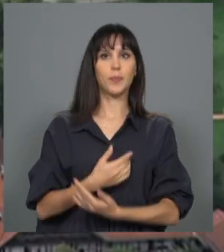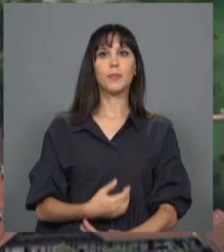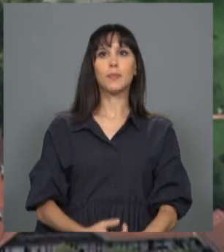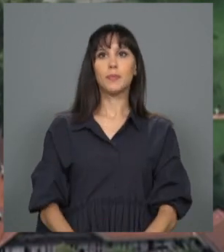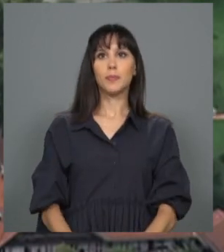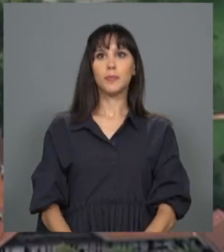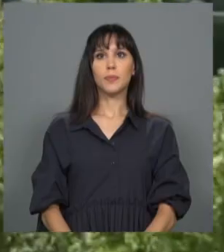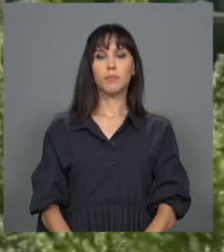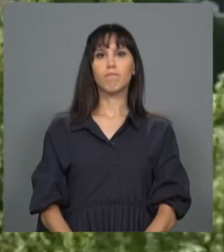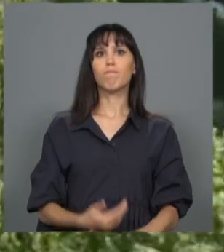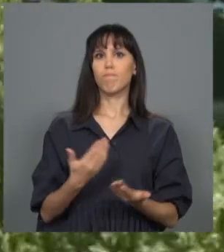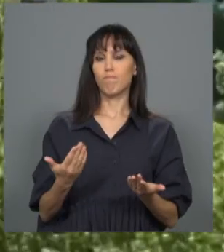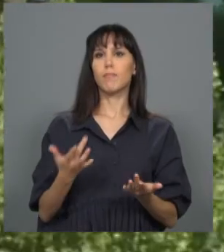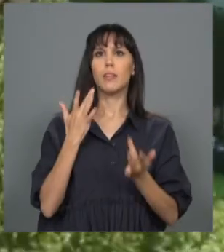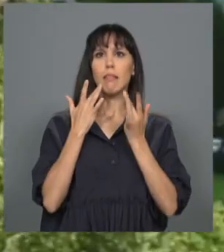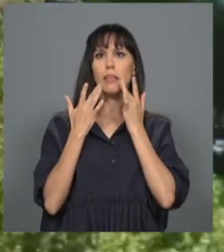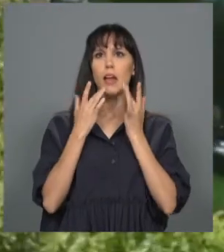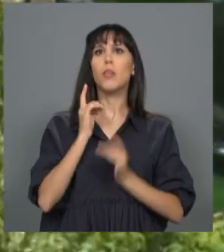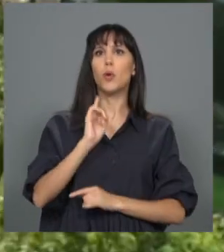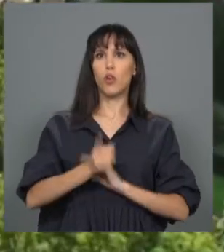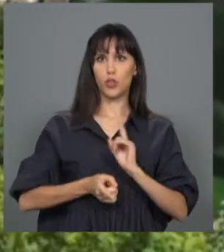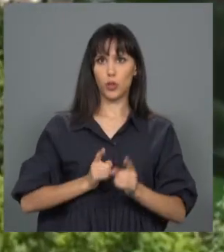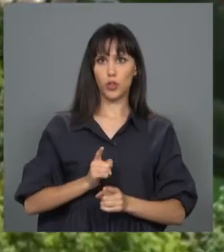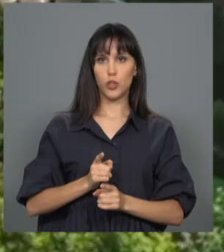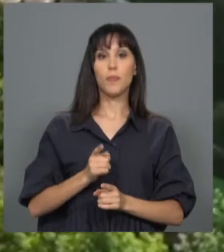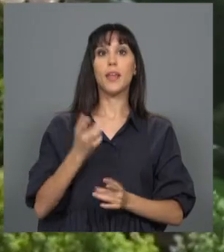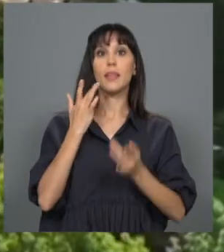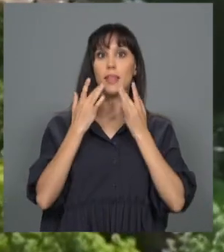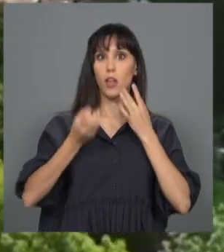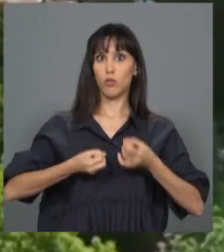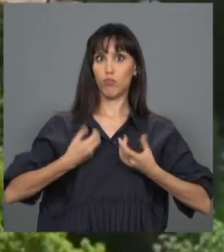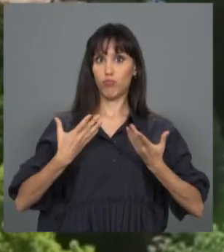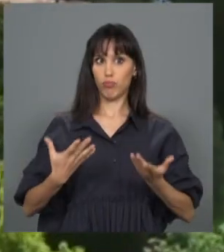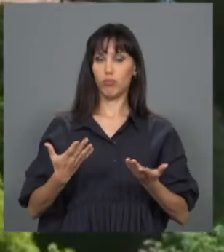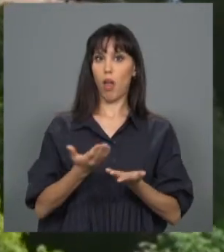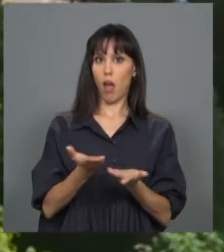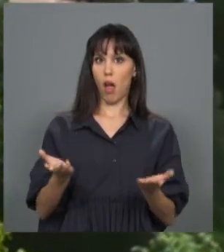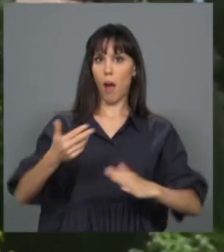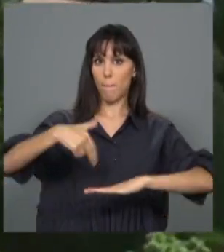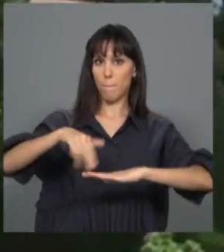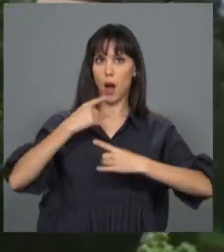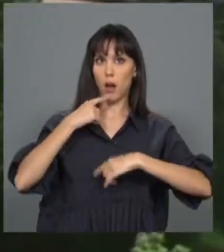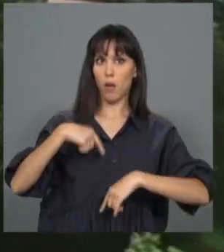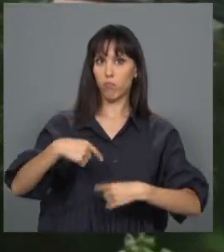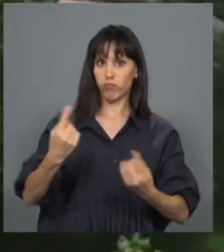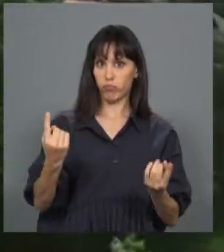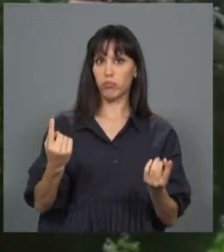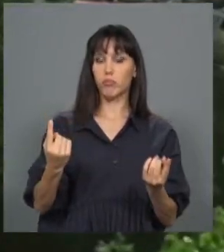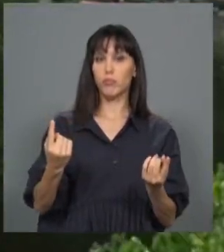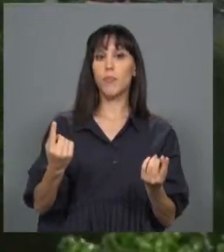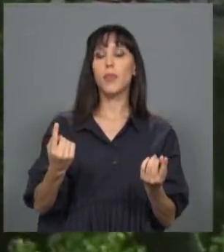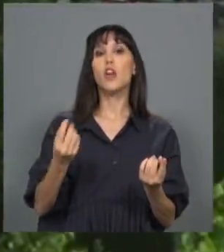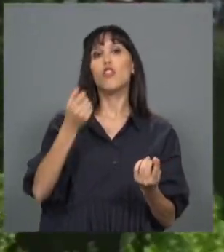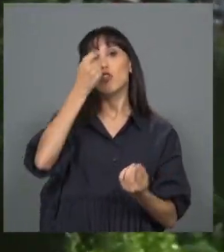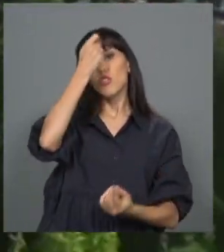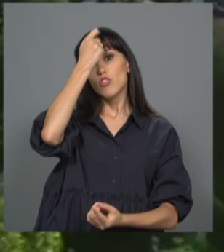De que é que se trata? Trata-se da representação cênica, dramática, da história